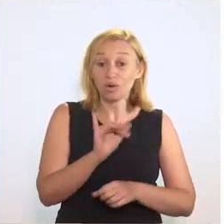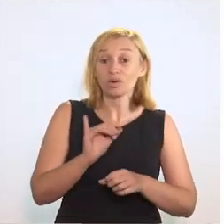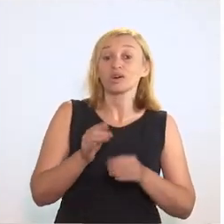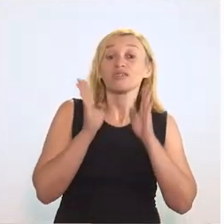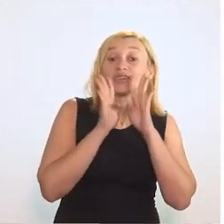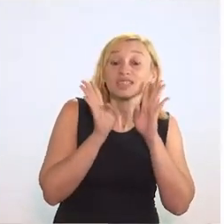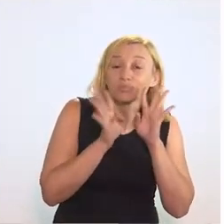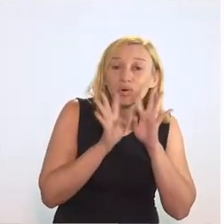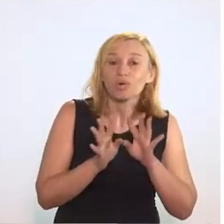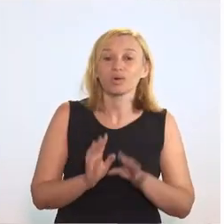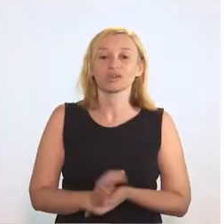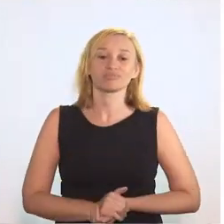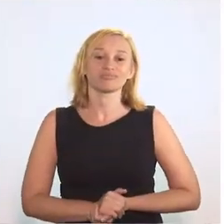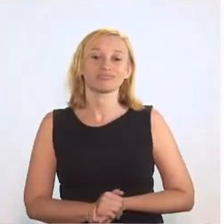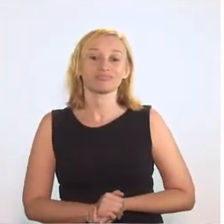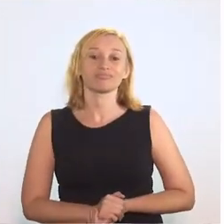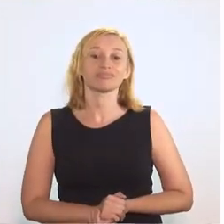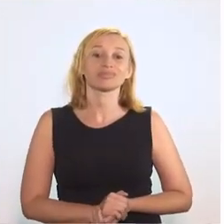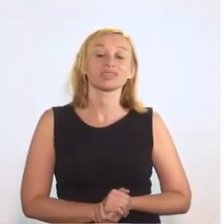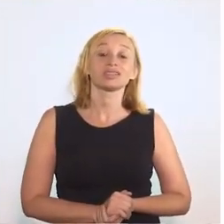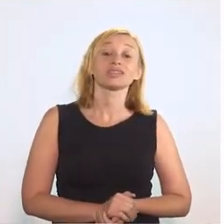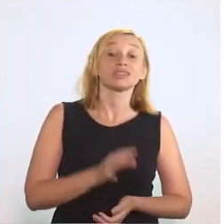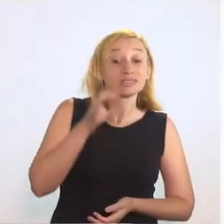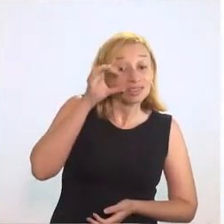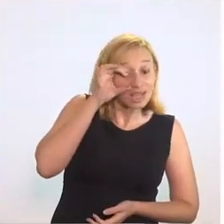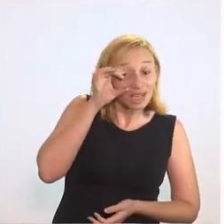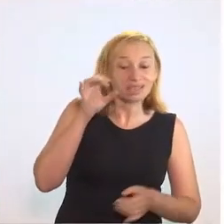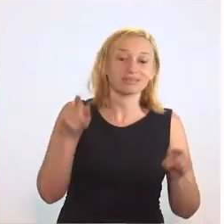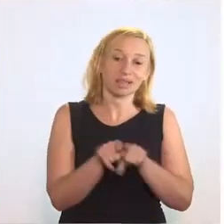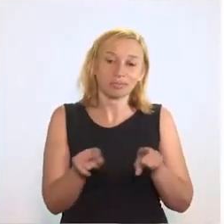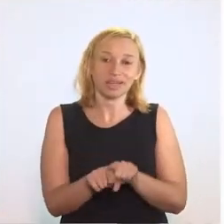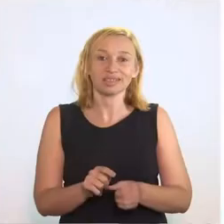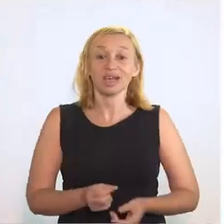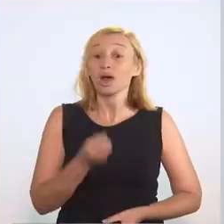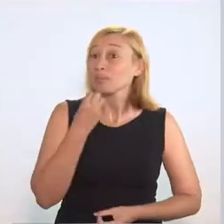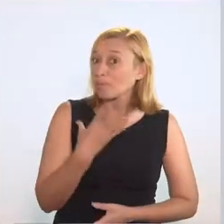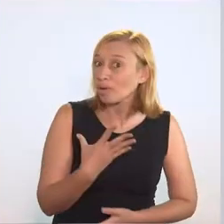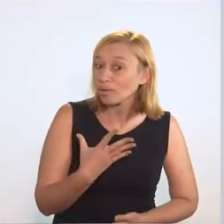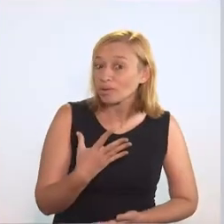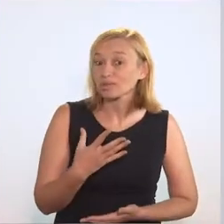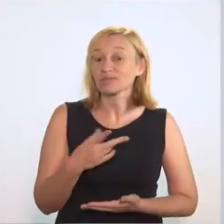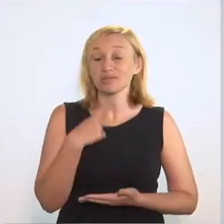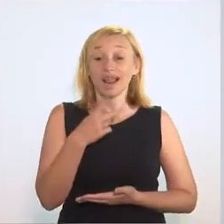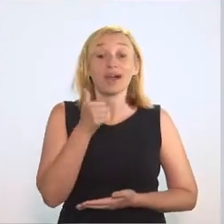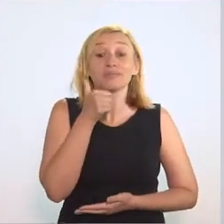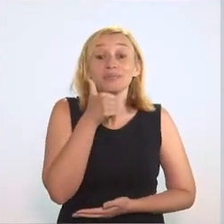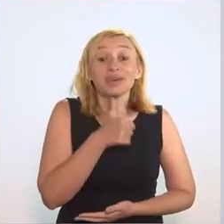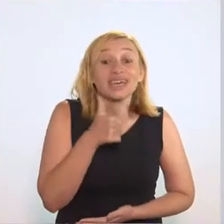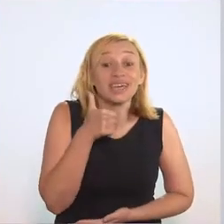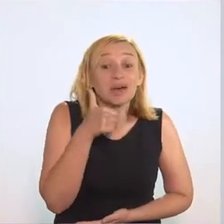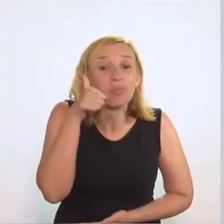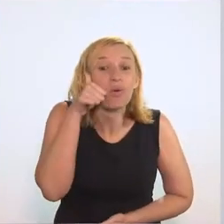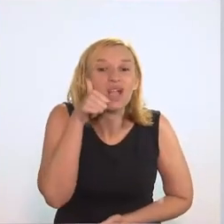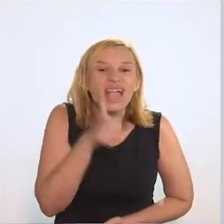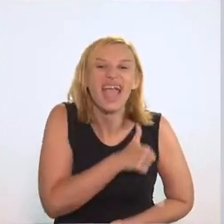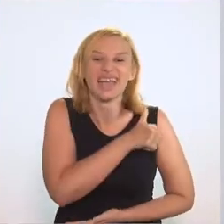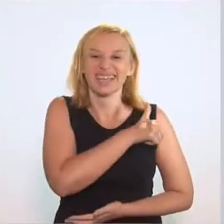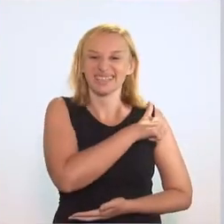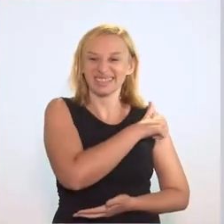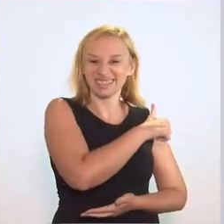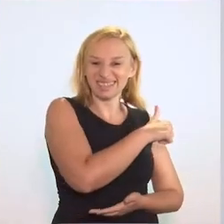no Facebook, estou eu no Facebook, estamos eu e a Rede no Instagram também. Bom, então não vou falar meninas, eu vou